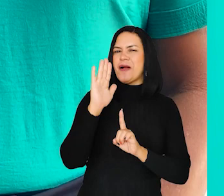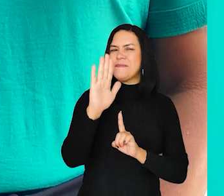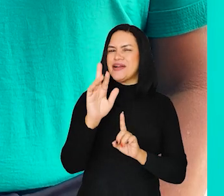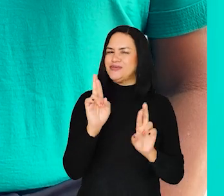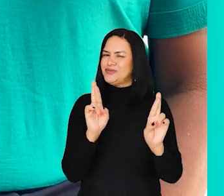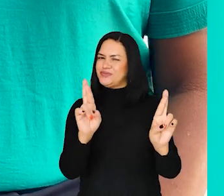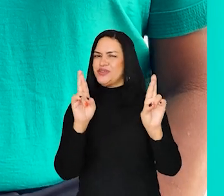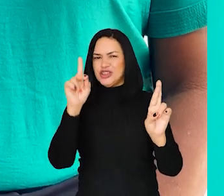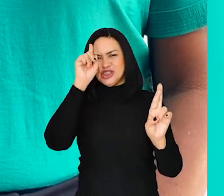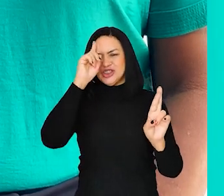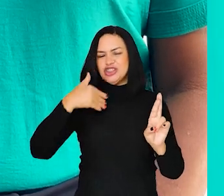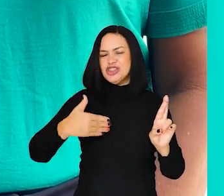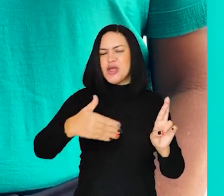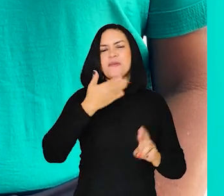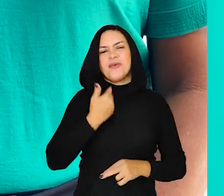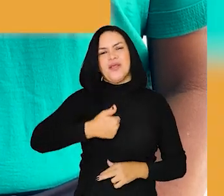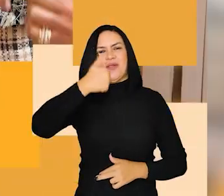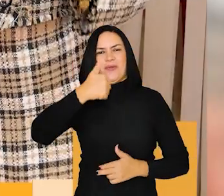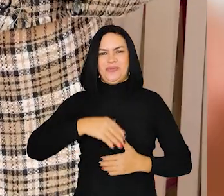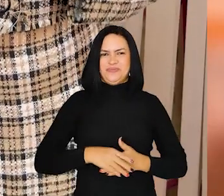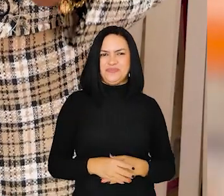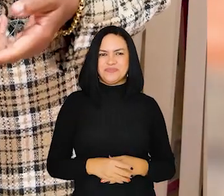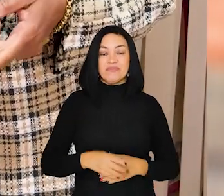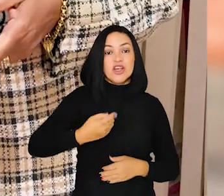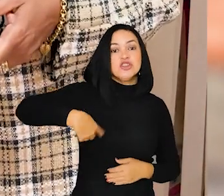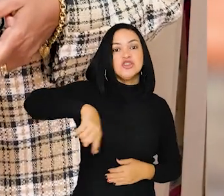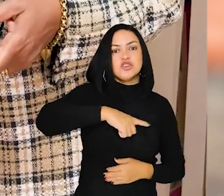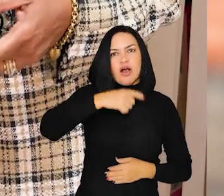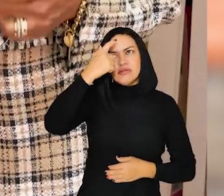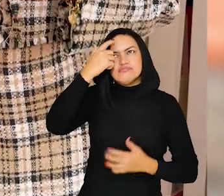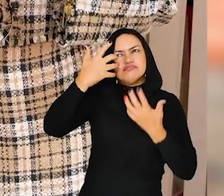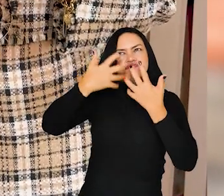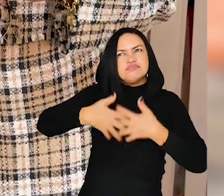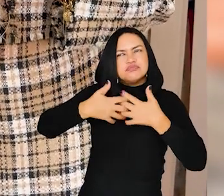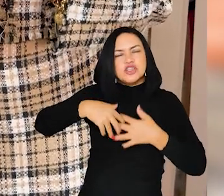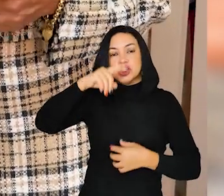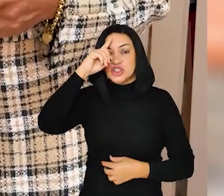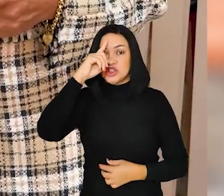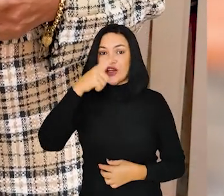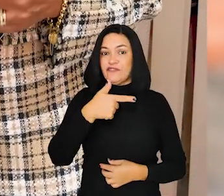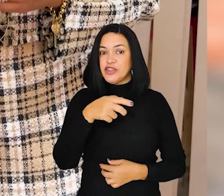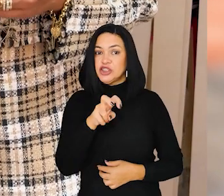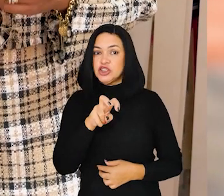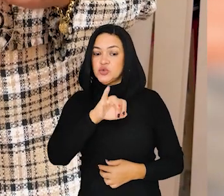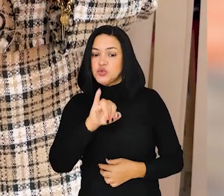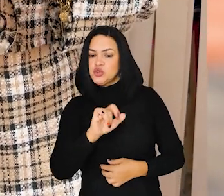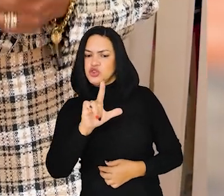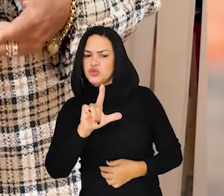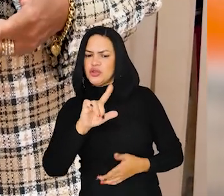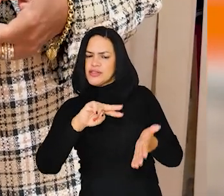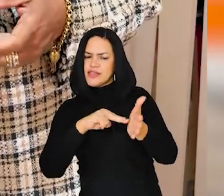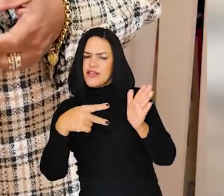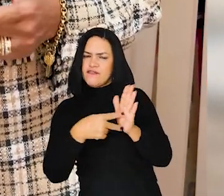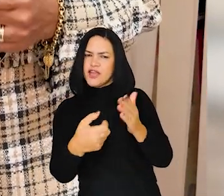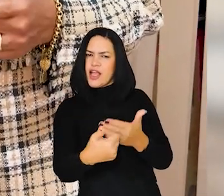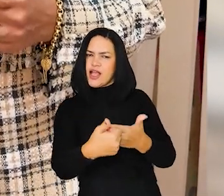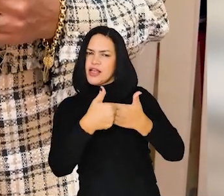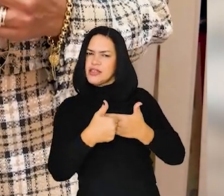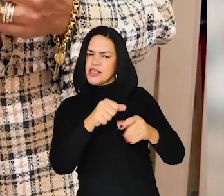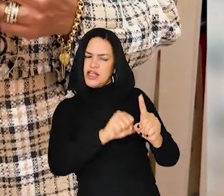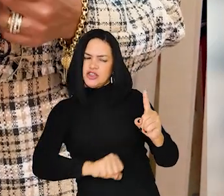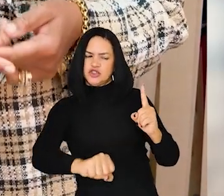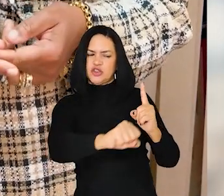pela esperança de dias melhores. Para além de uma reflexão, a data de 25 de julho significa resistência a